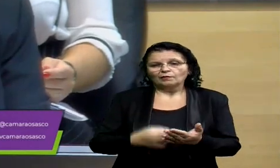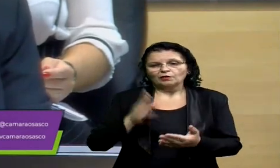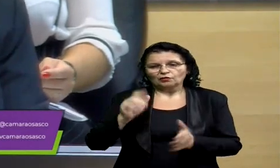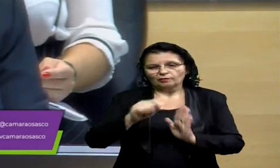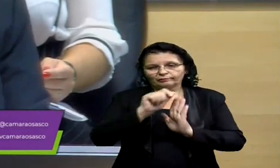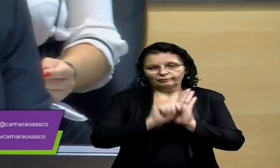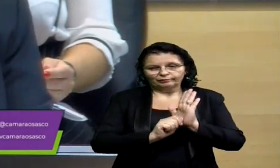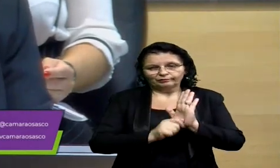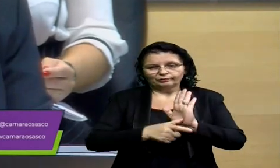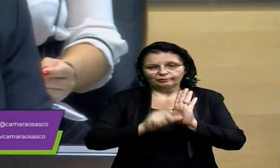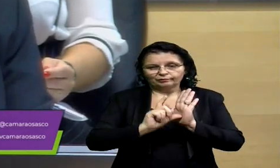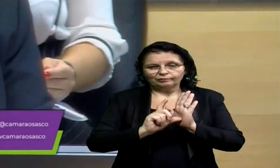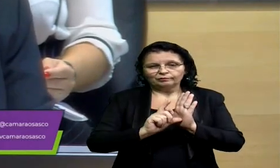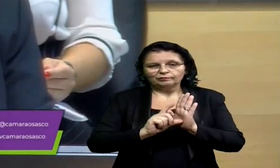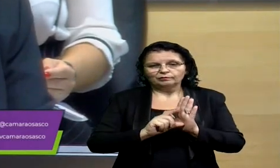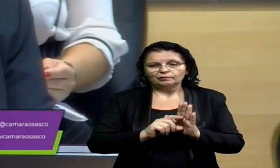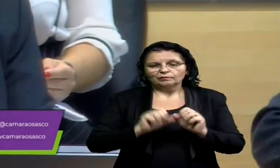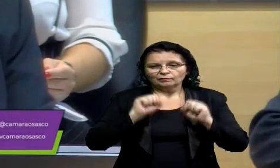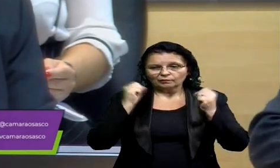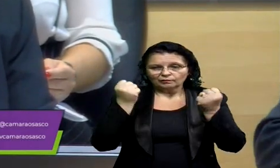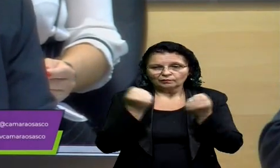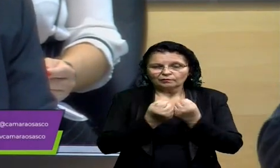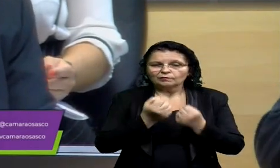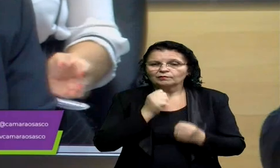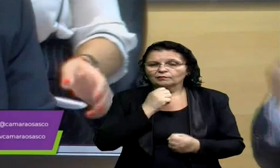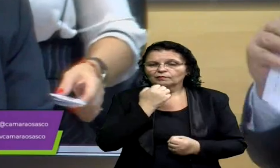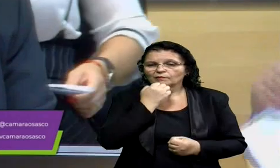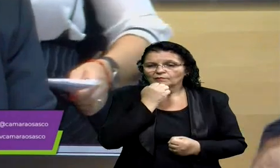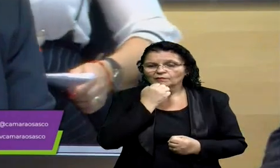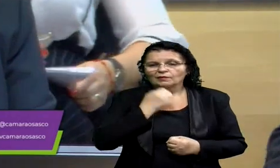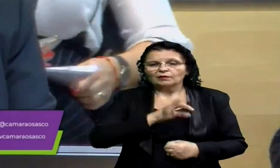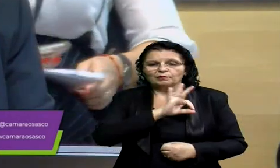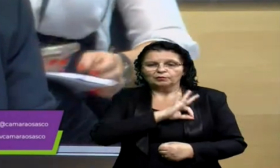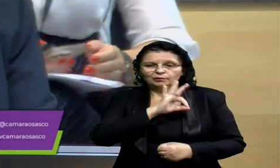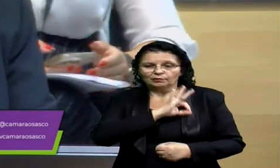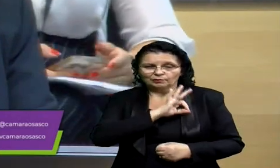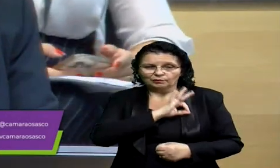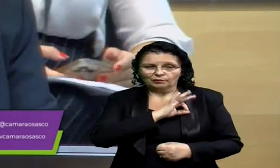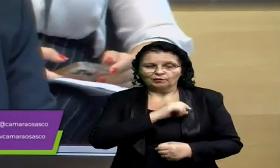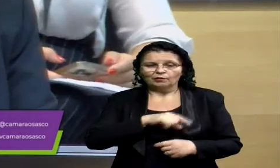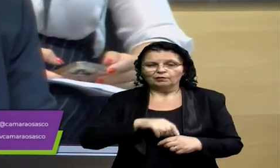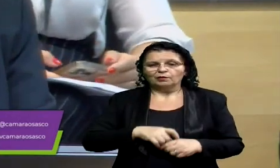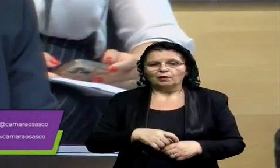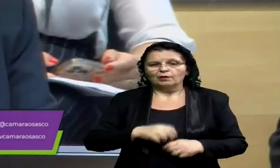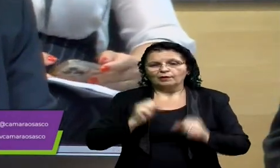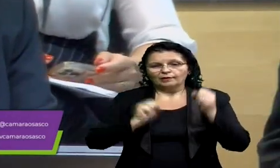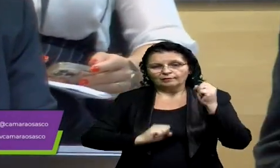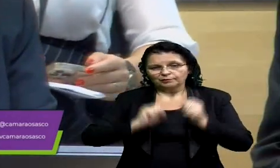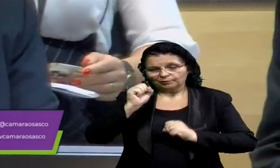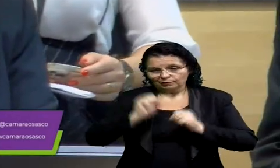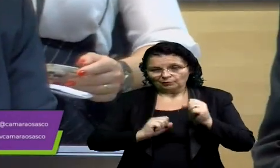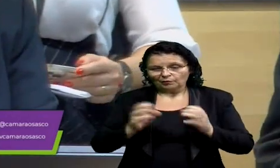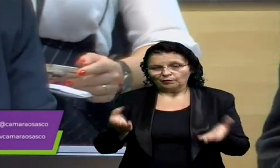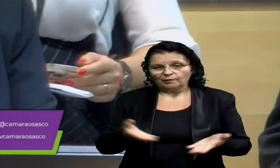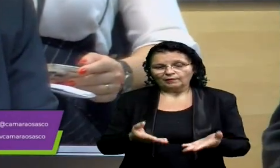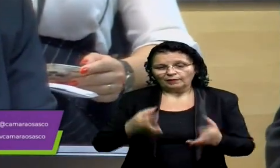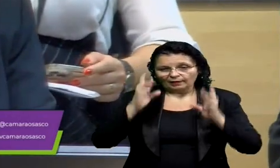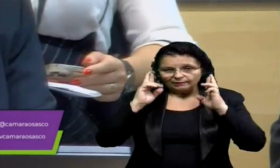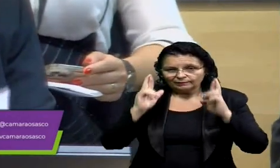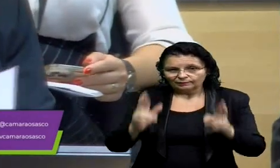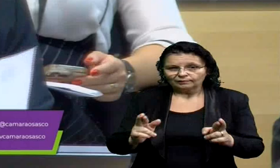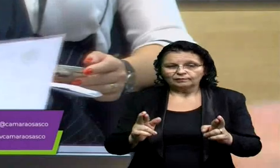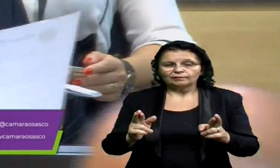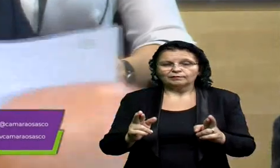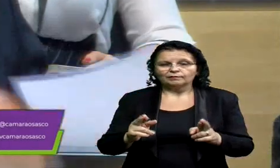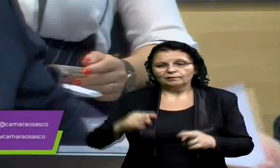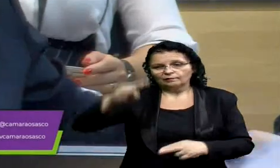agendado simpósio de ciências policiais de Osasco na associação comercial e empresarial de Osasco respeitosamente